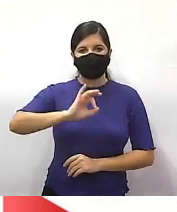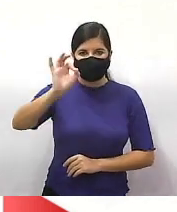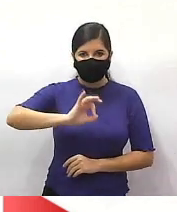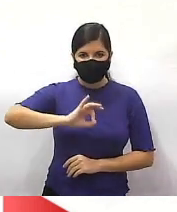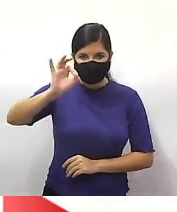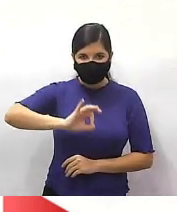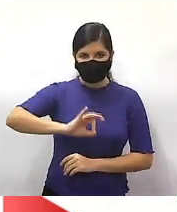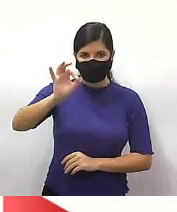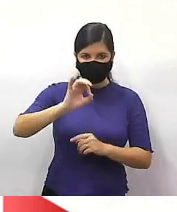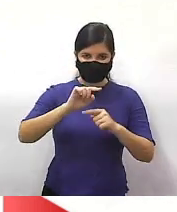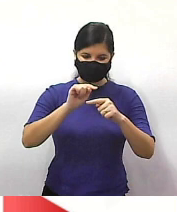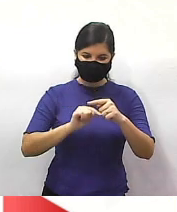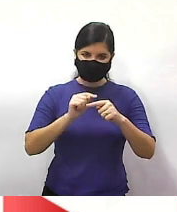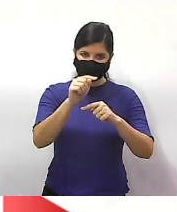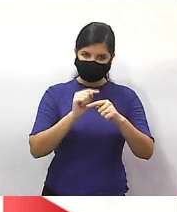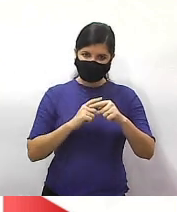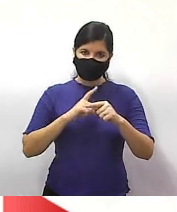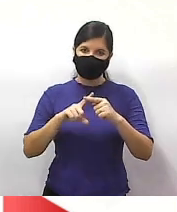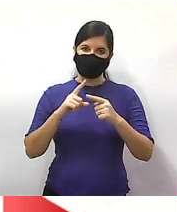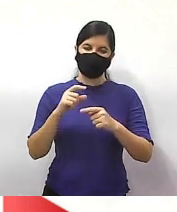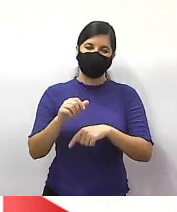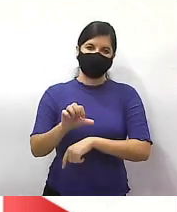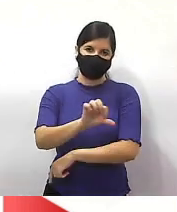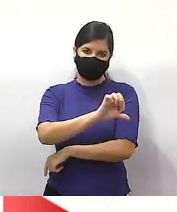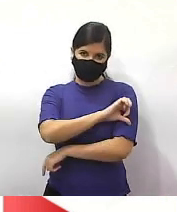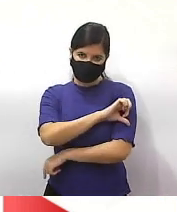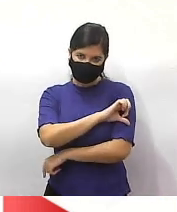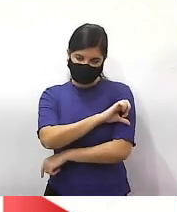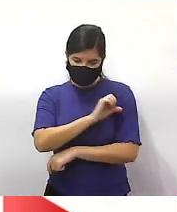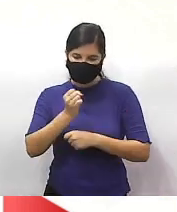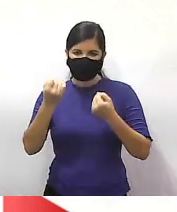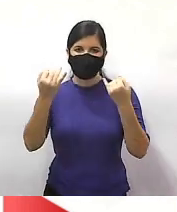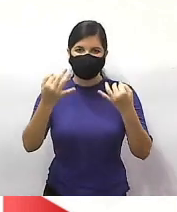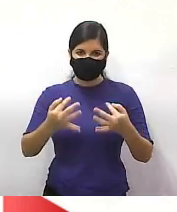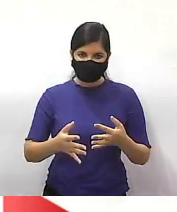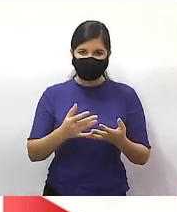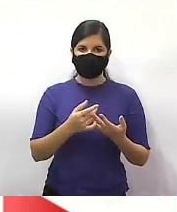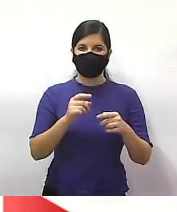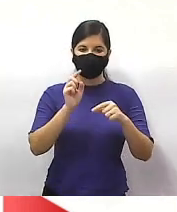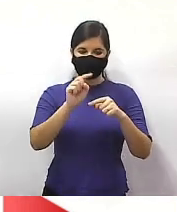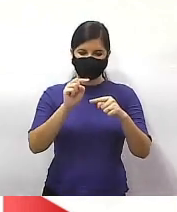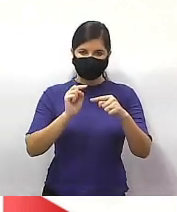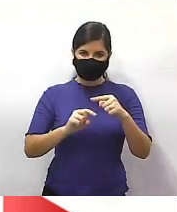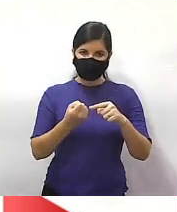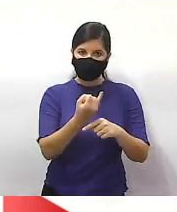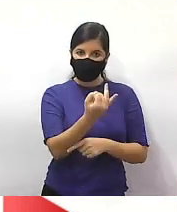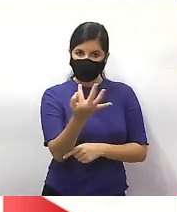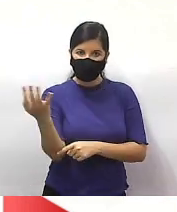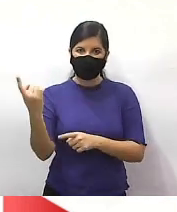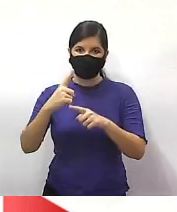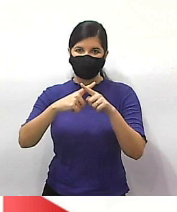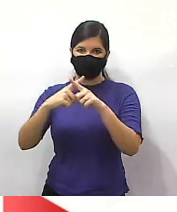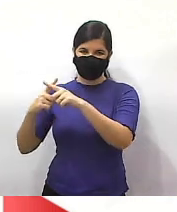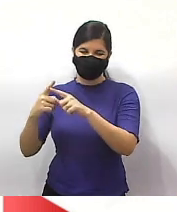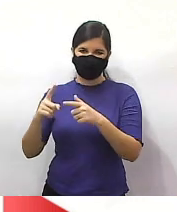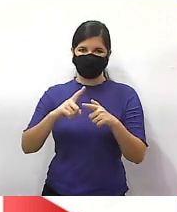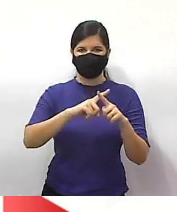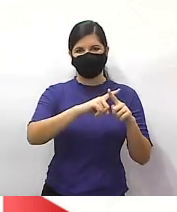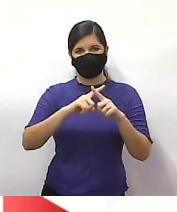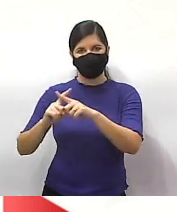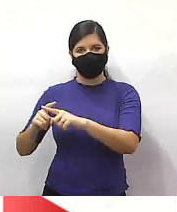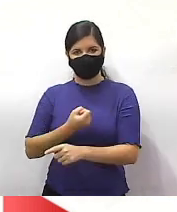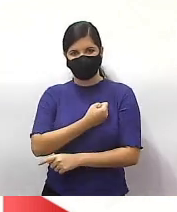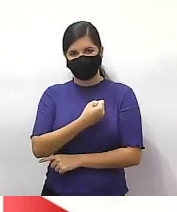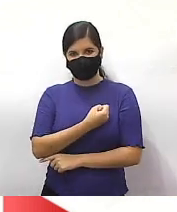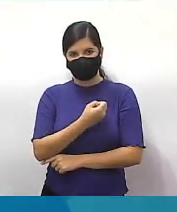e lá no 8º e 9º ano a gente vai reforçar esse assunto. E aí, fatores é o número de vezes que eu multiplico aquele